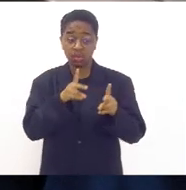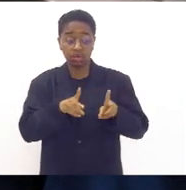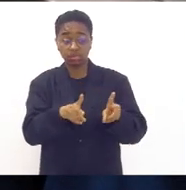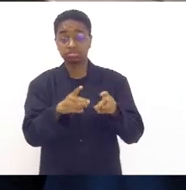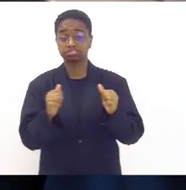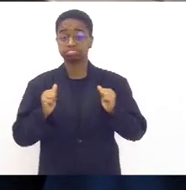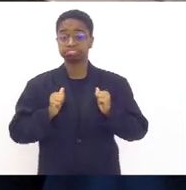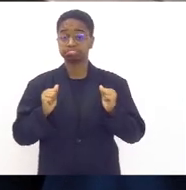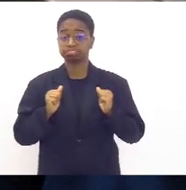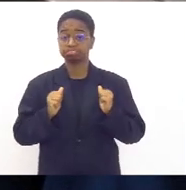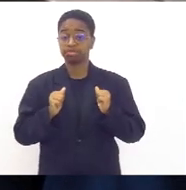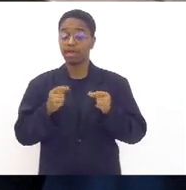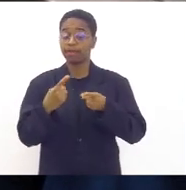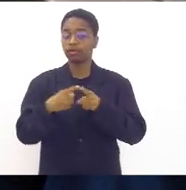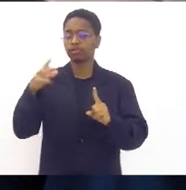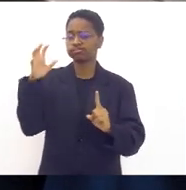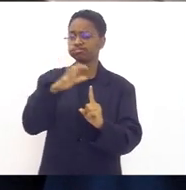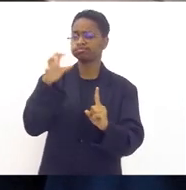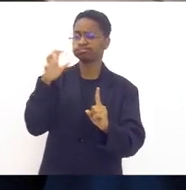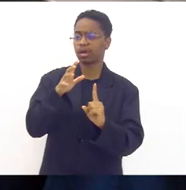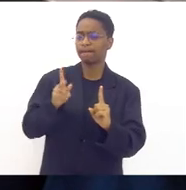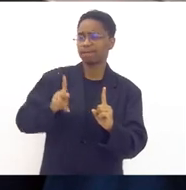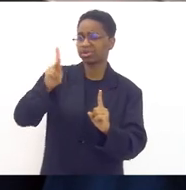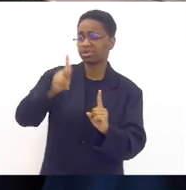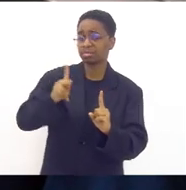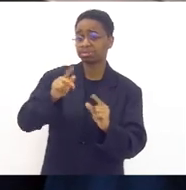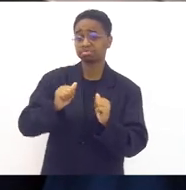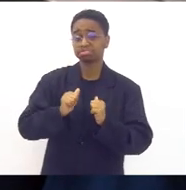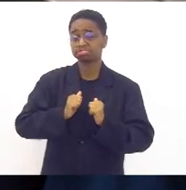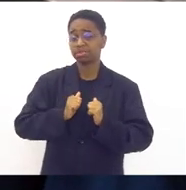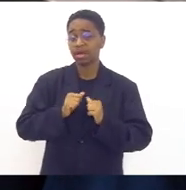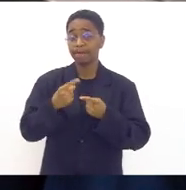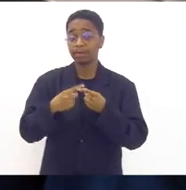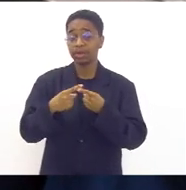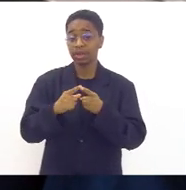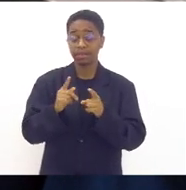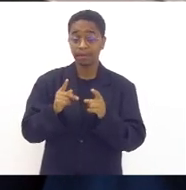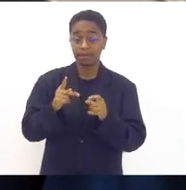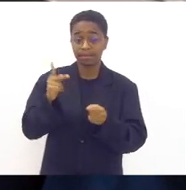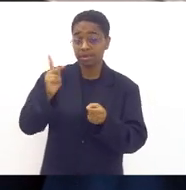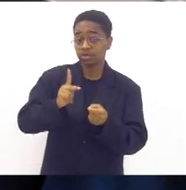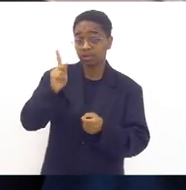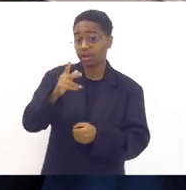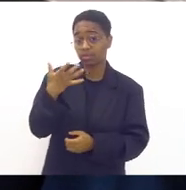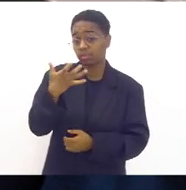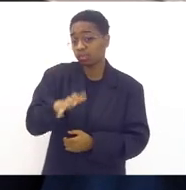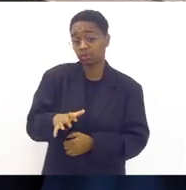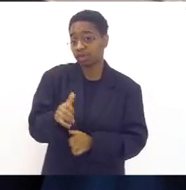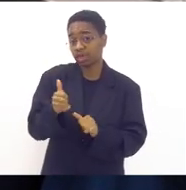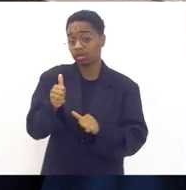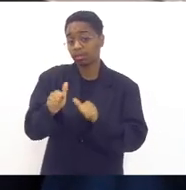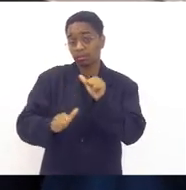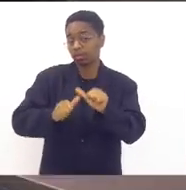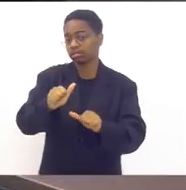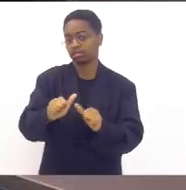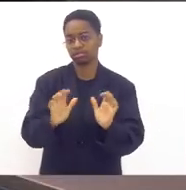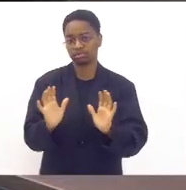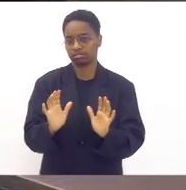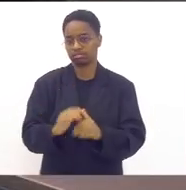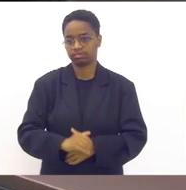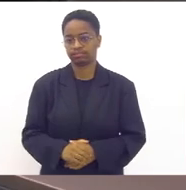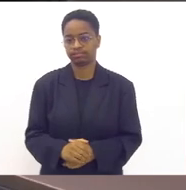da Petrobras é muito grande. Na audiência pública, a Petrobras foi totalmente contrária a fazer a revisão. O que me assusta nessa história,